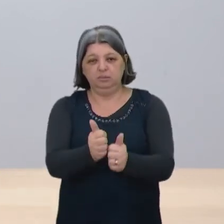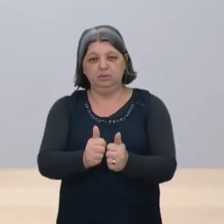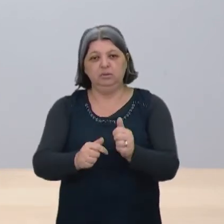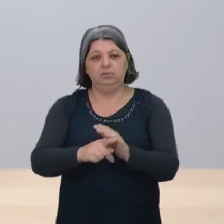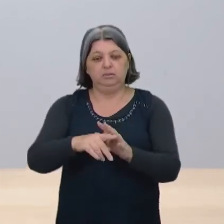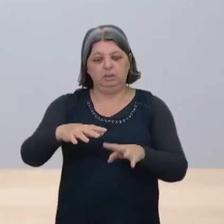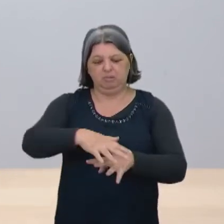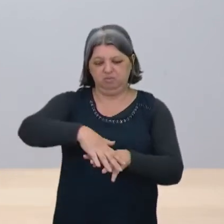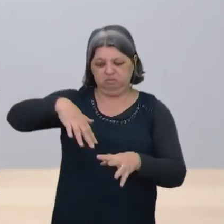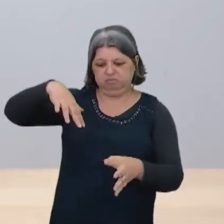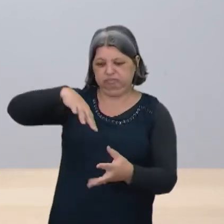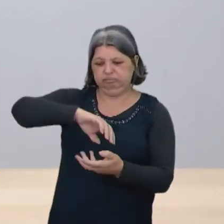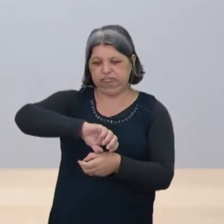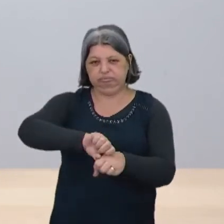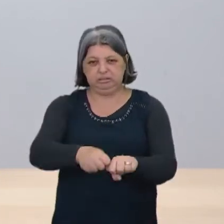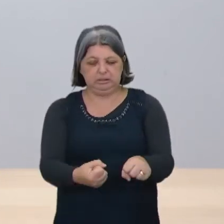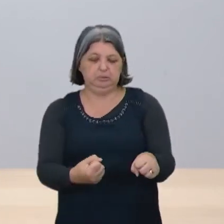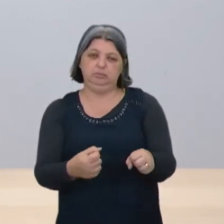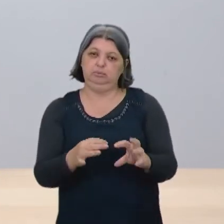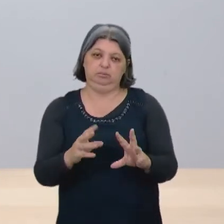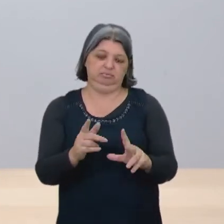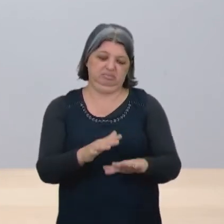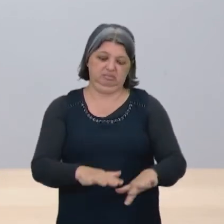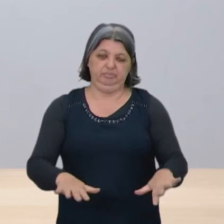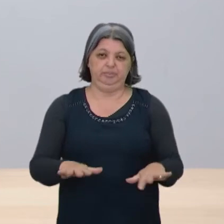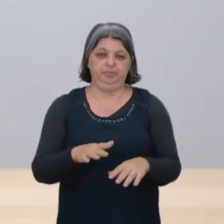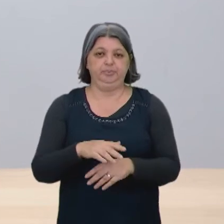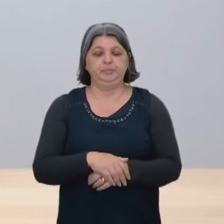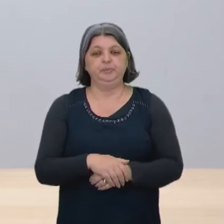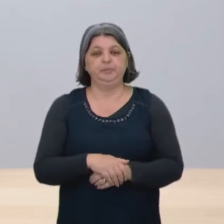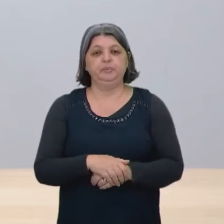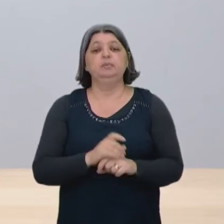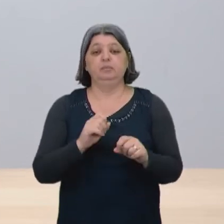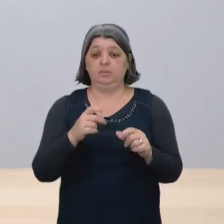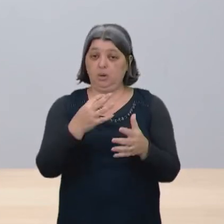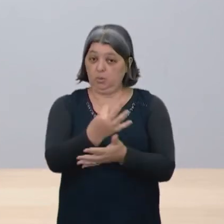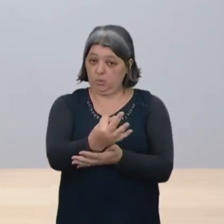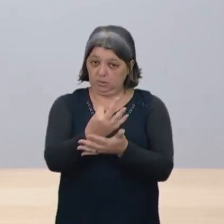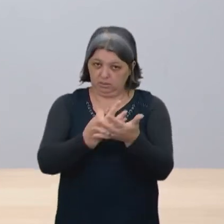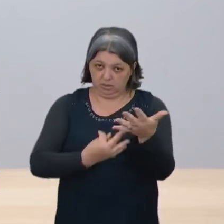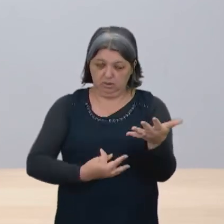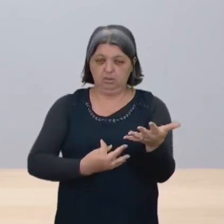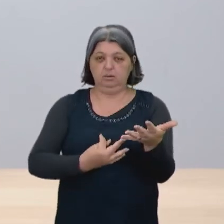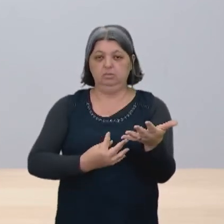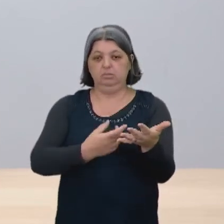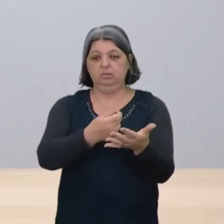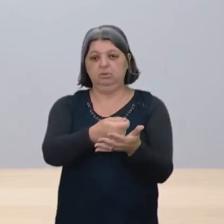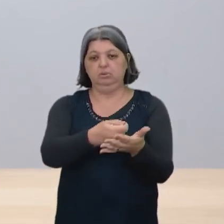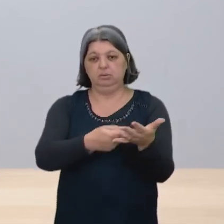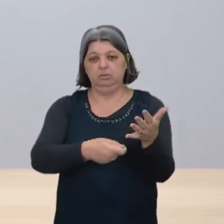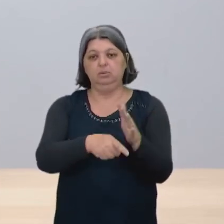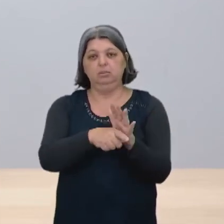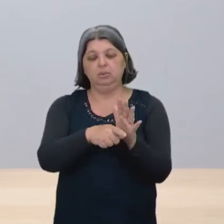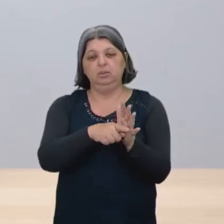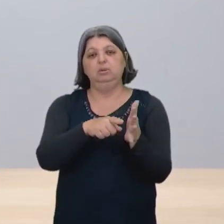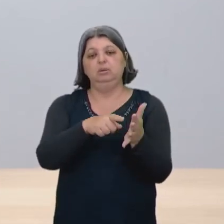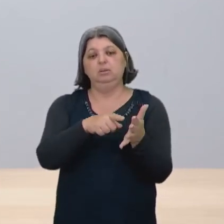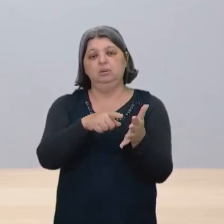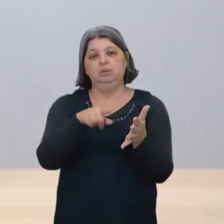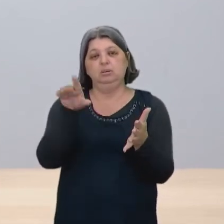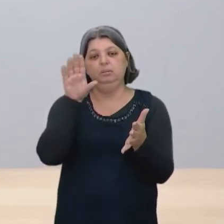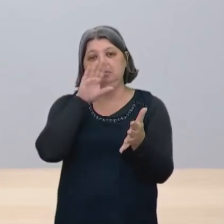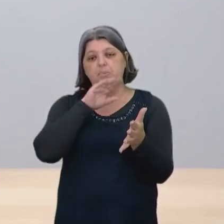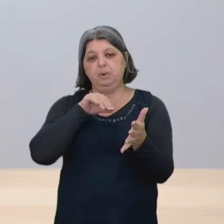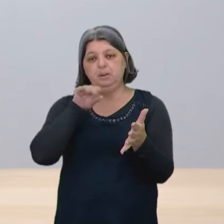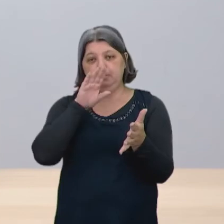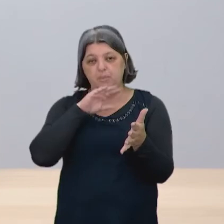alambrado, impraticável para atividades. E depois o texto escrito, né? Com as palavras ali verbal,